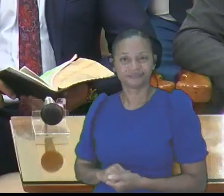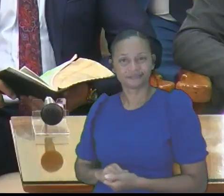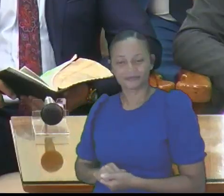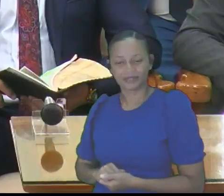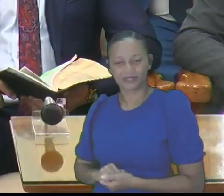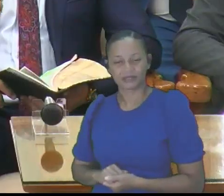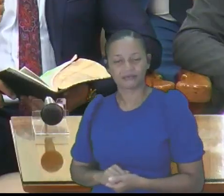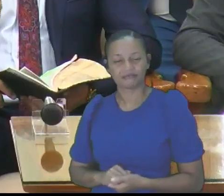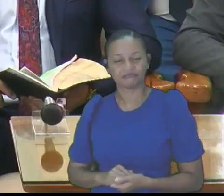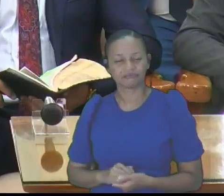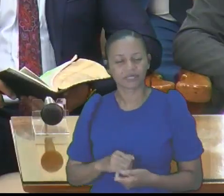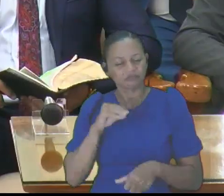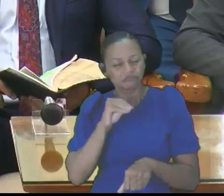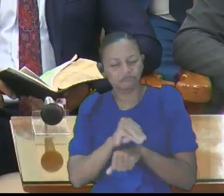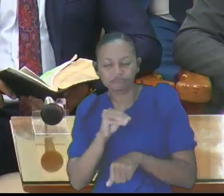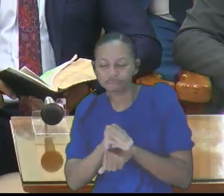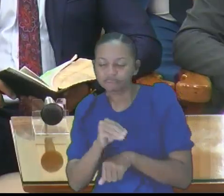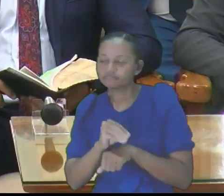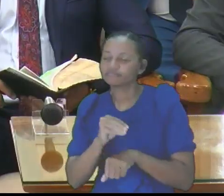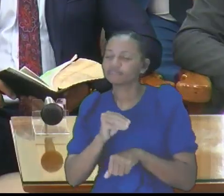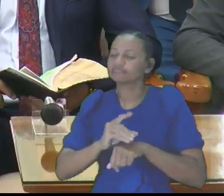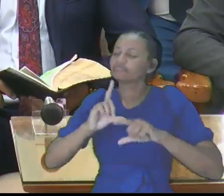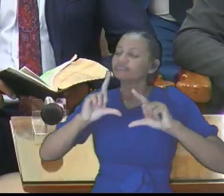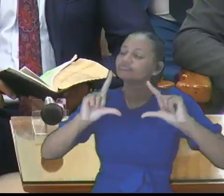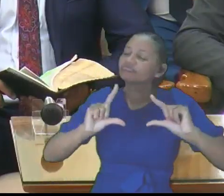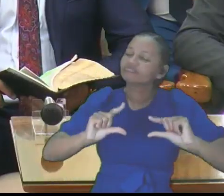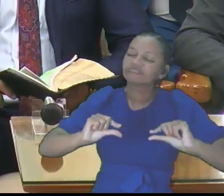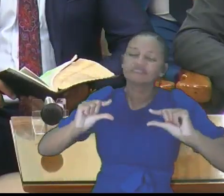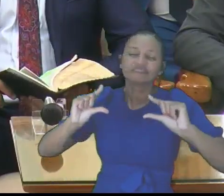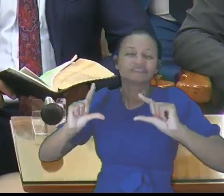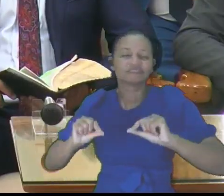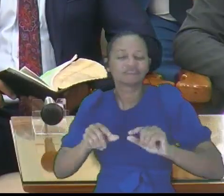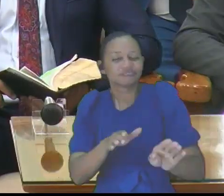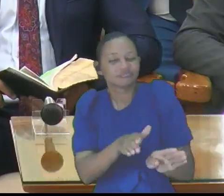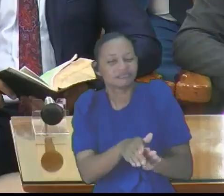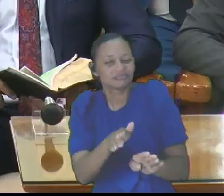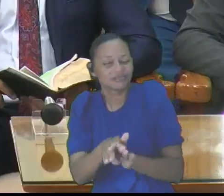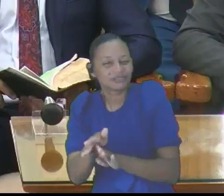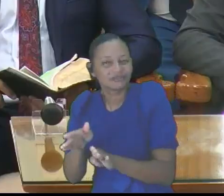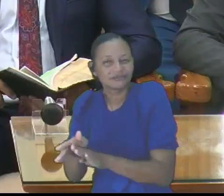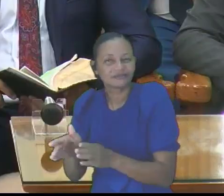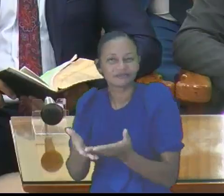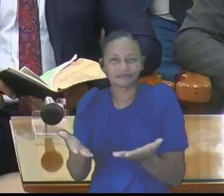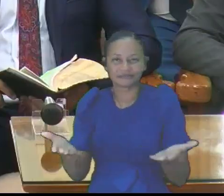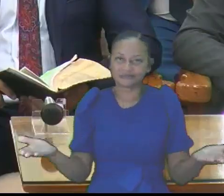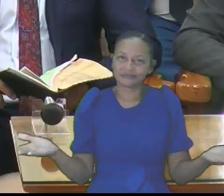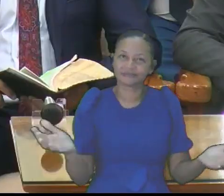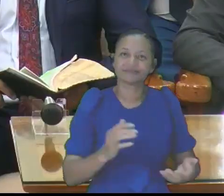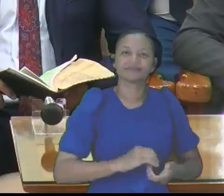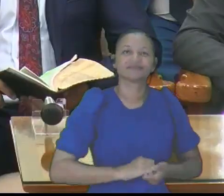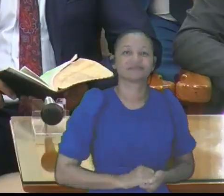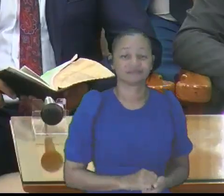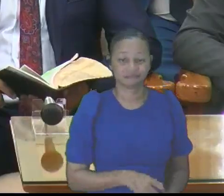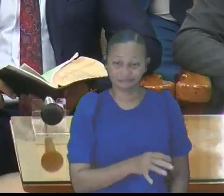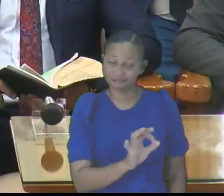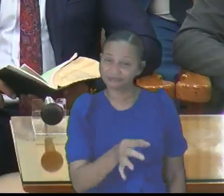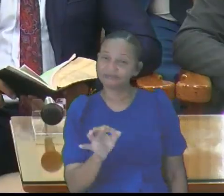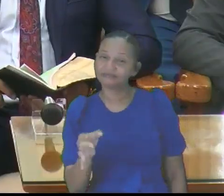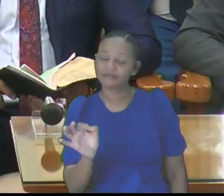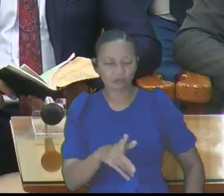para apacentar, para dirimir as dúvidas, para aconselhar, meu irmão,